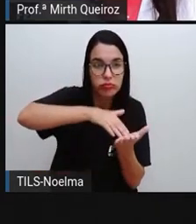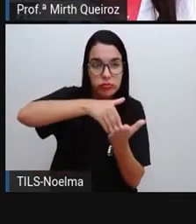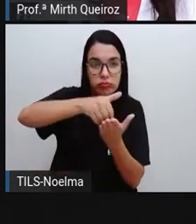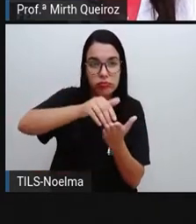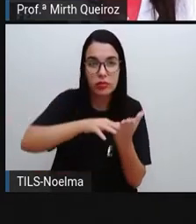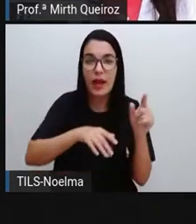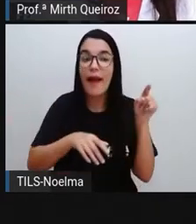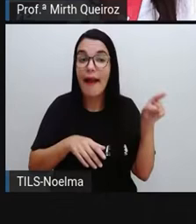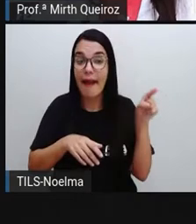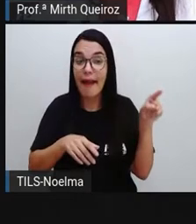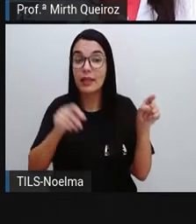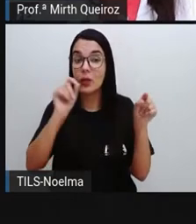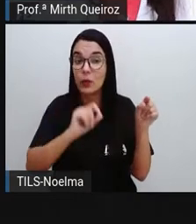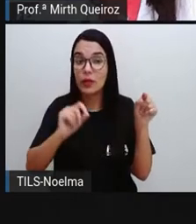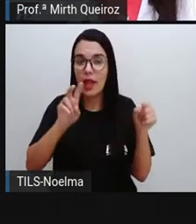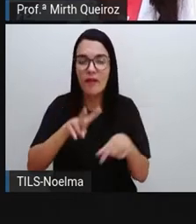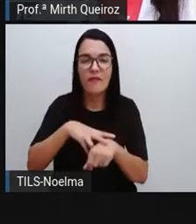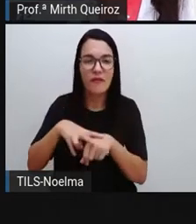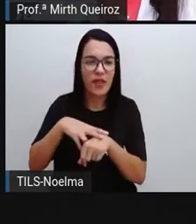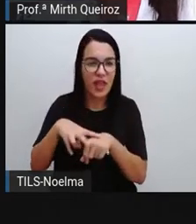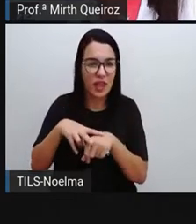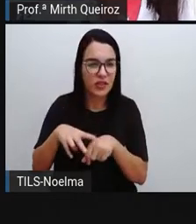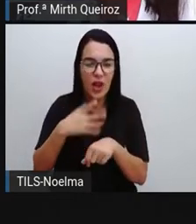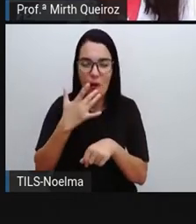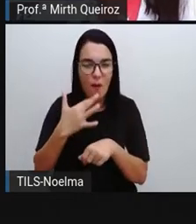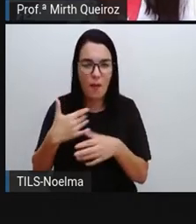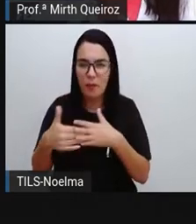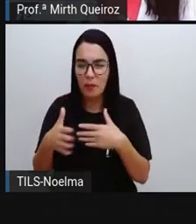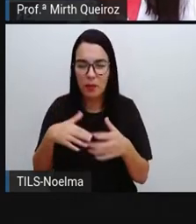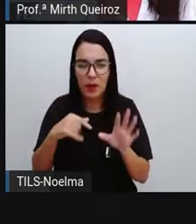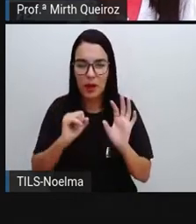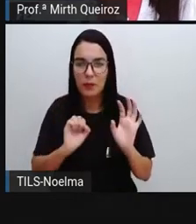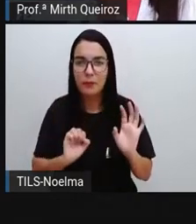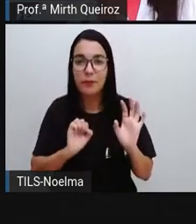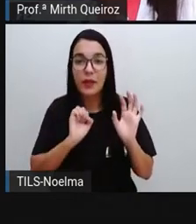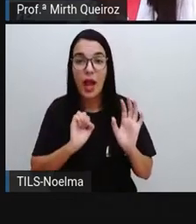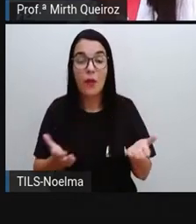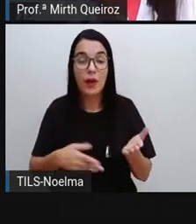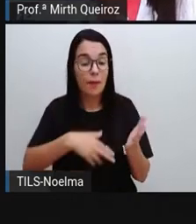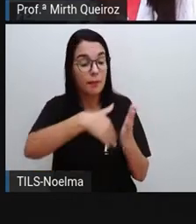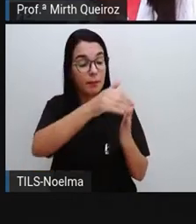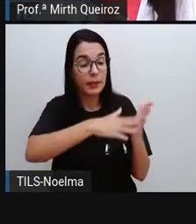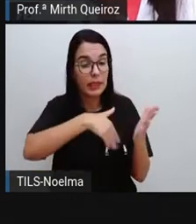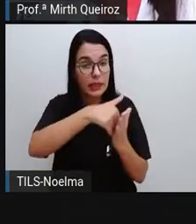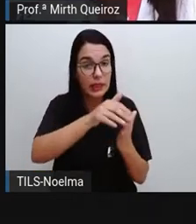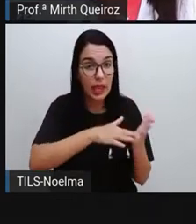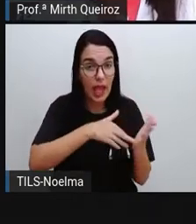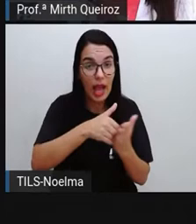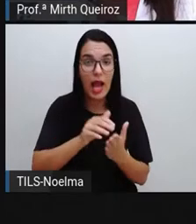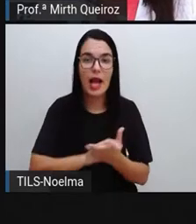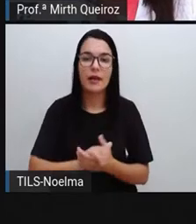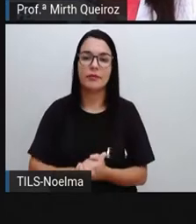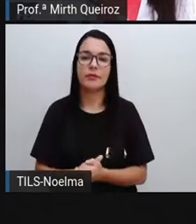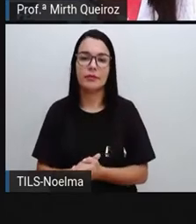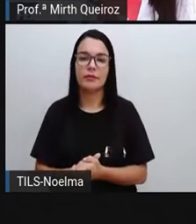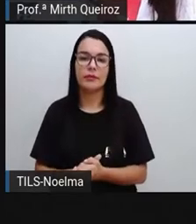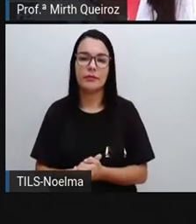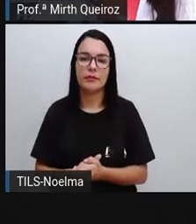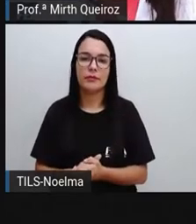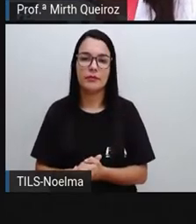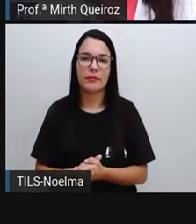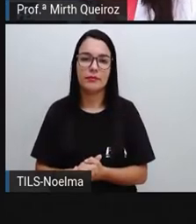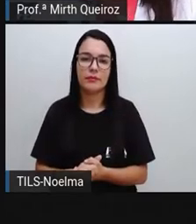aí, escolhemos a cor verde. E aí eu vou pintar aí essa superfície com um